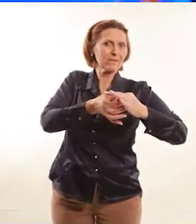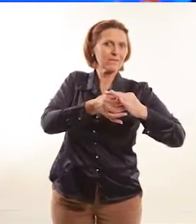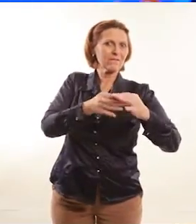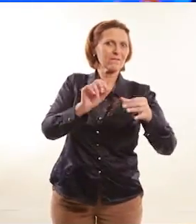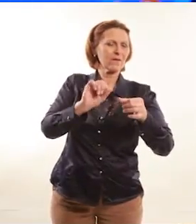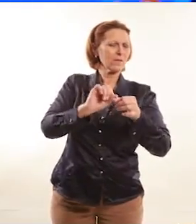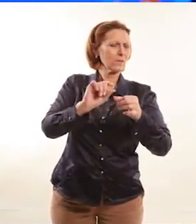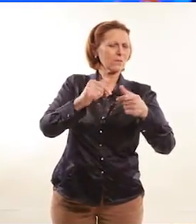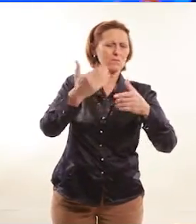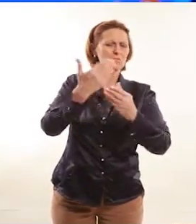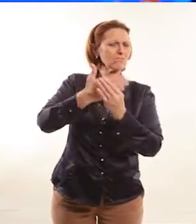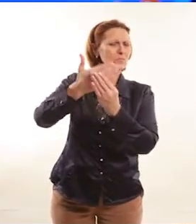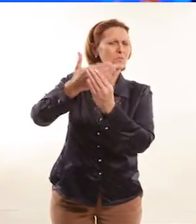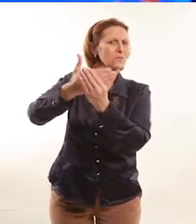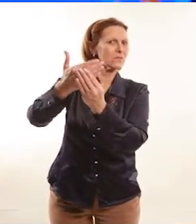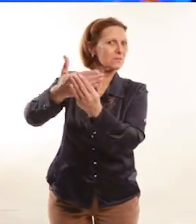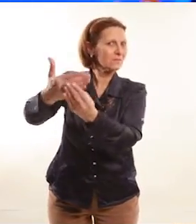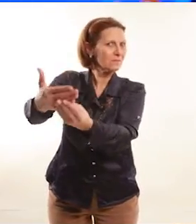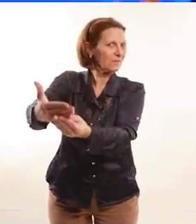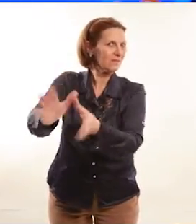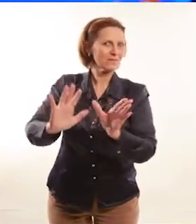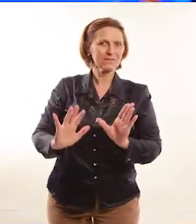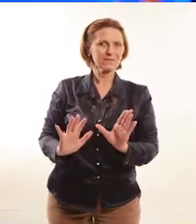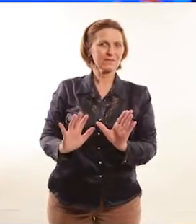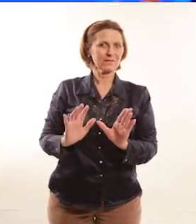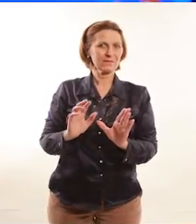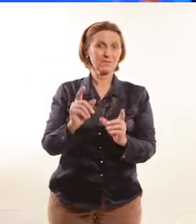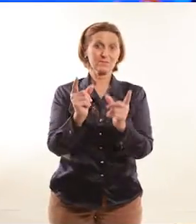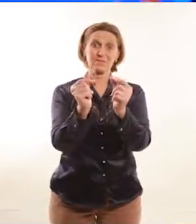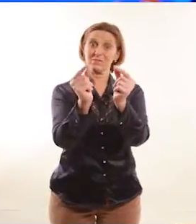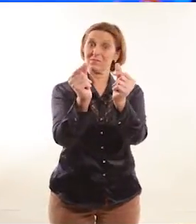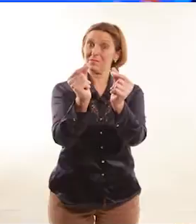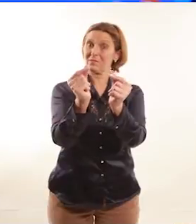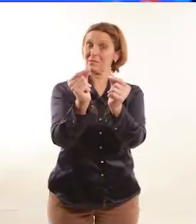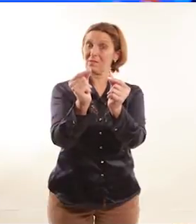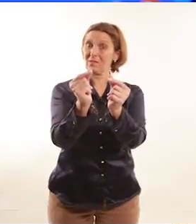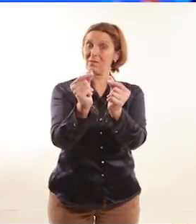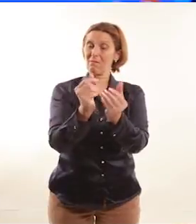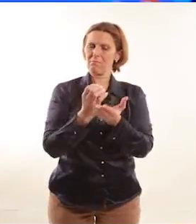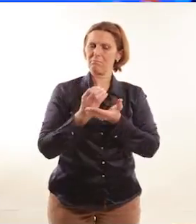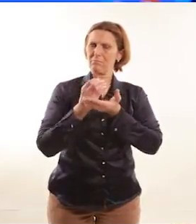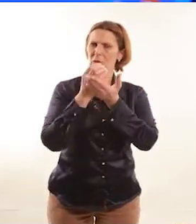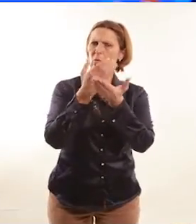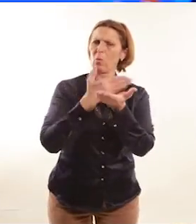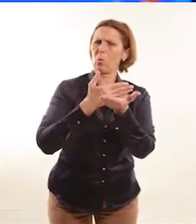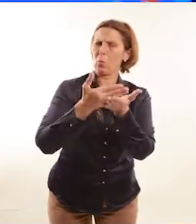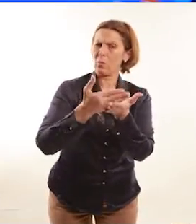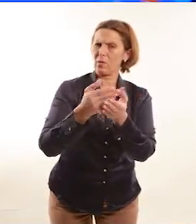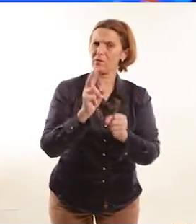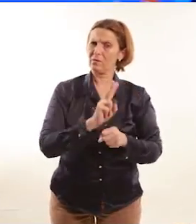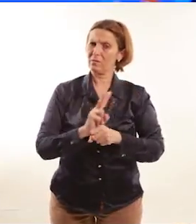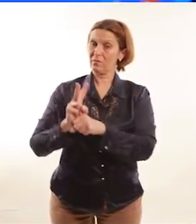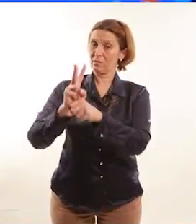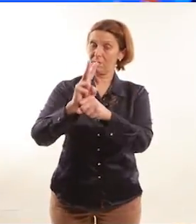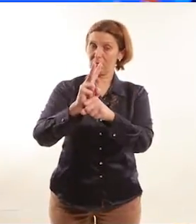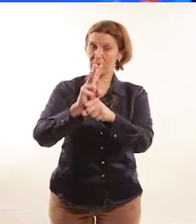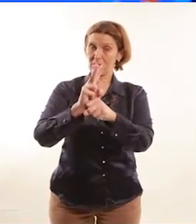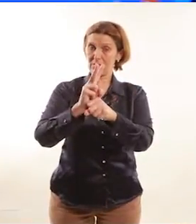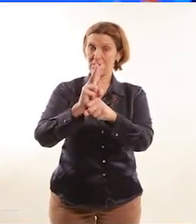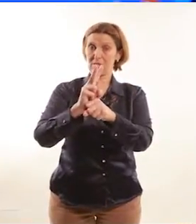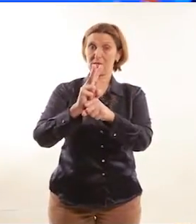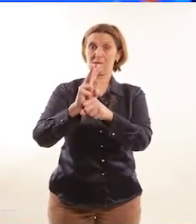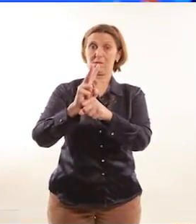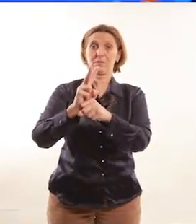faz o mesmo trâmite de processo e aí o recurso destinado a realmente a implantação da vigilância sanitária,